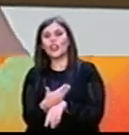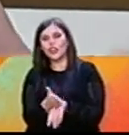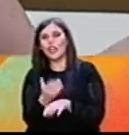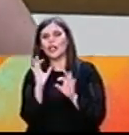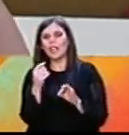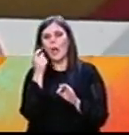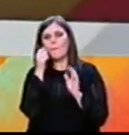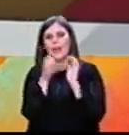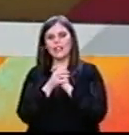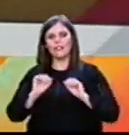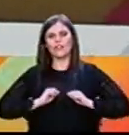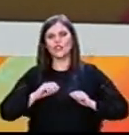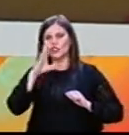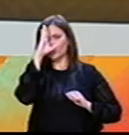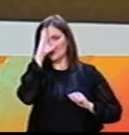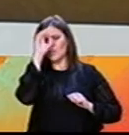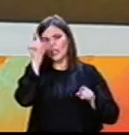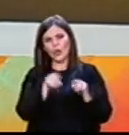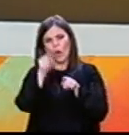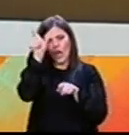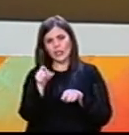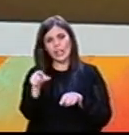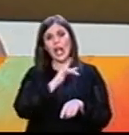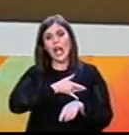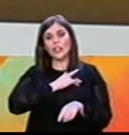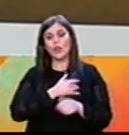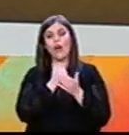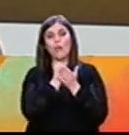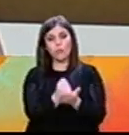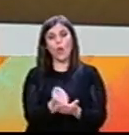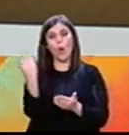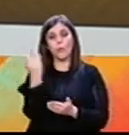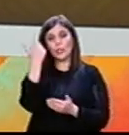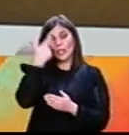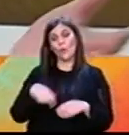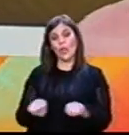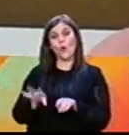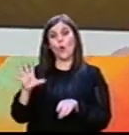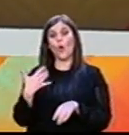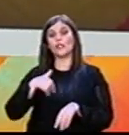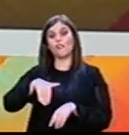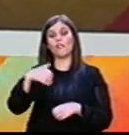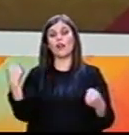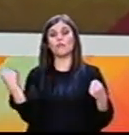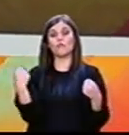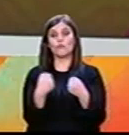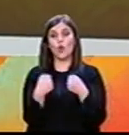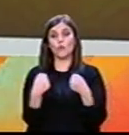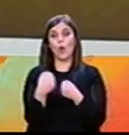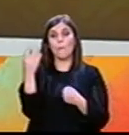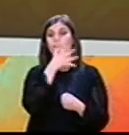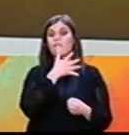que o meu marido, um sportinguista como tu, estava Jorge, a vibrar para o Porto. Mas eu faço igual, porque quando for agora ao jogo também do Benfica... Sabes que